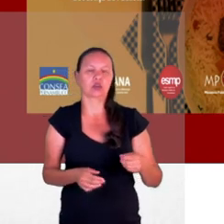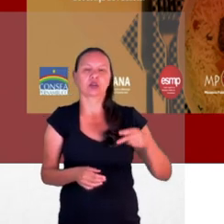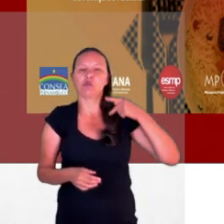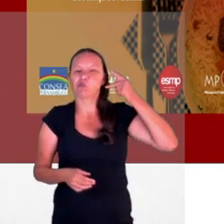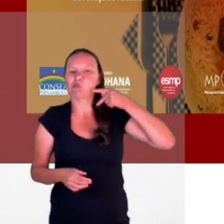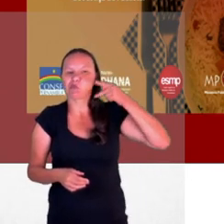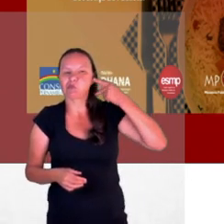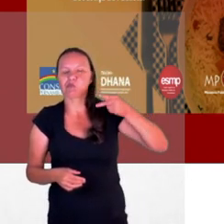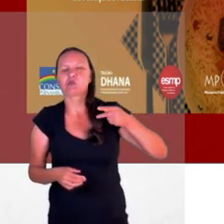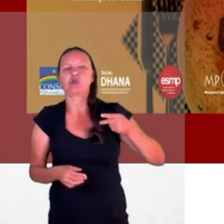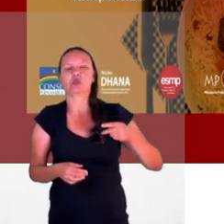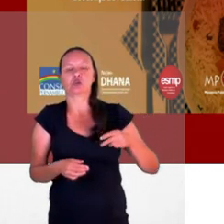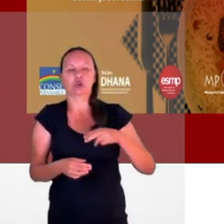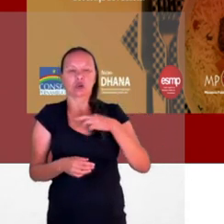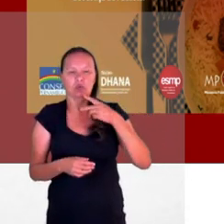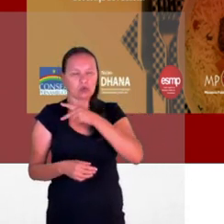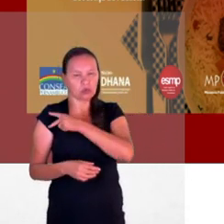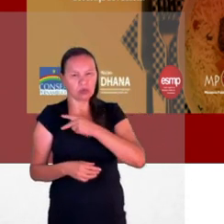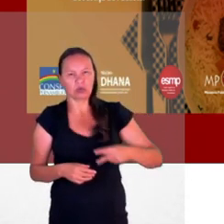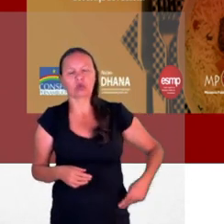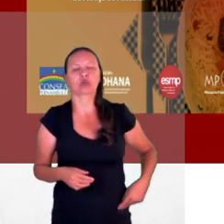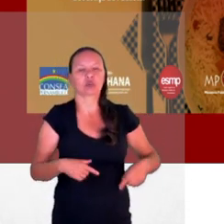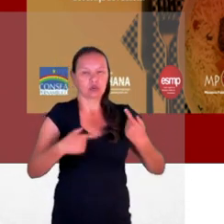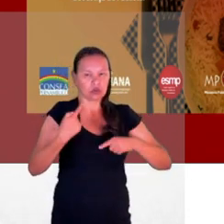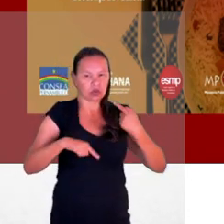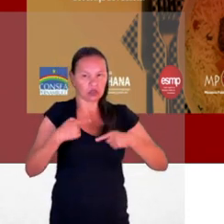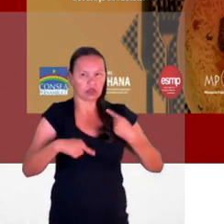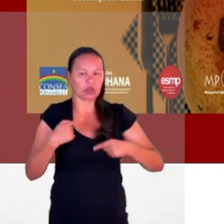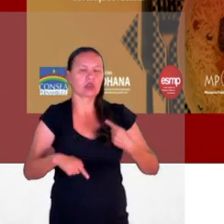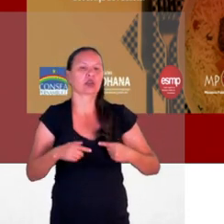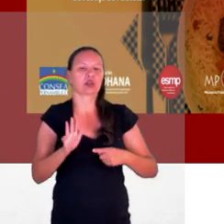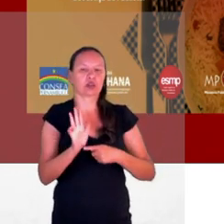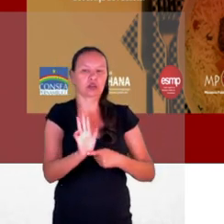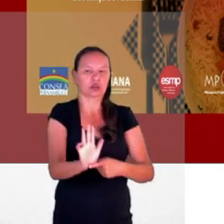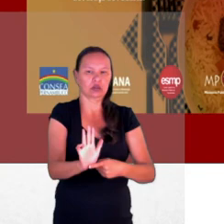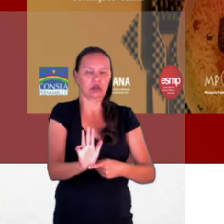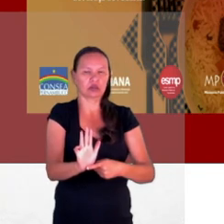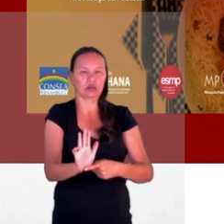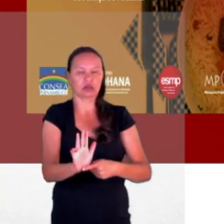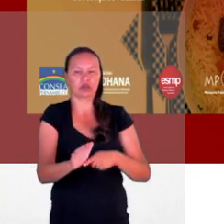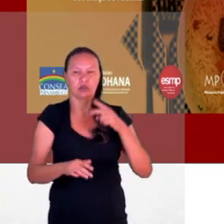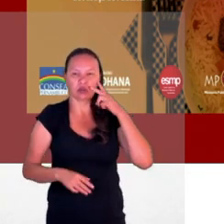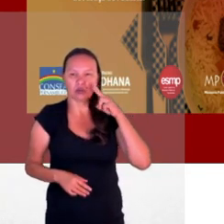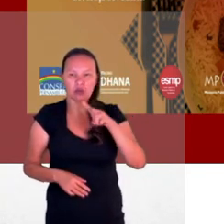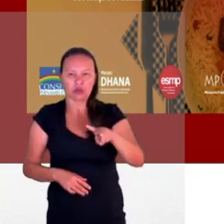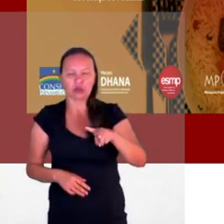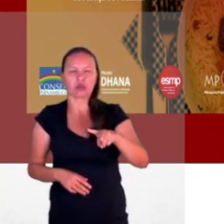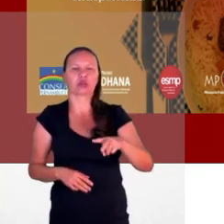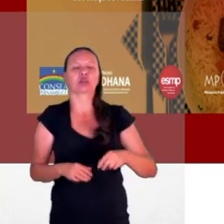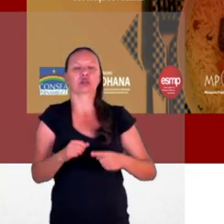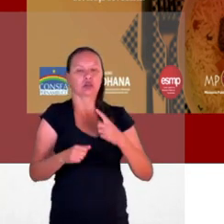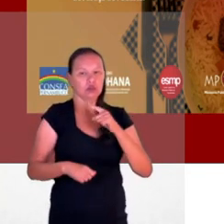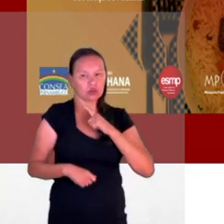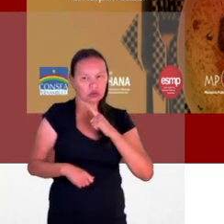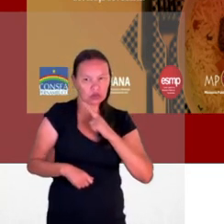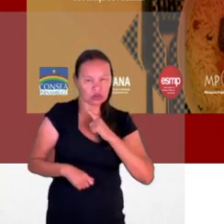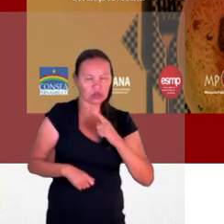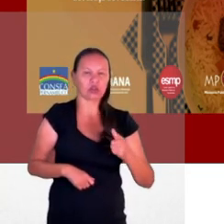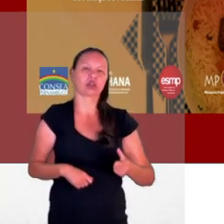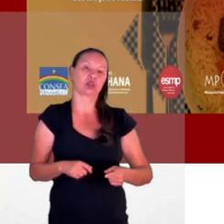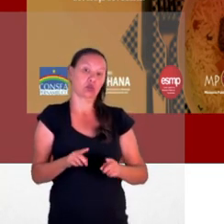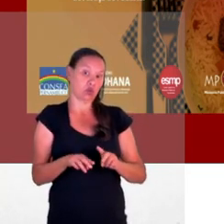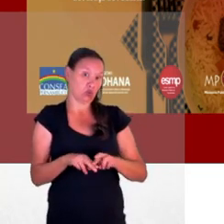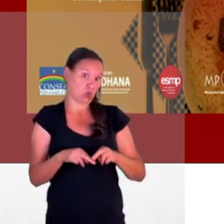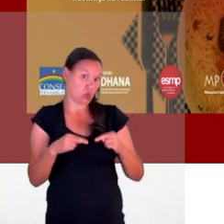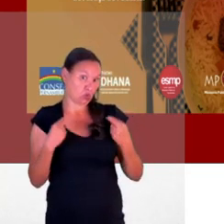promotoras servidores e servidores debatem eh Diante Do que se viu diante do que a gente tem ou a